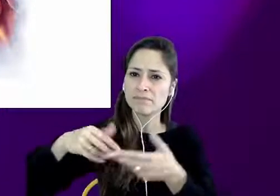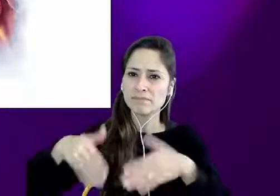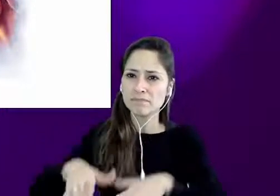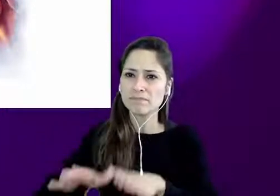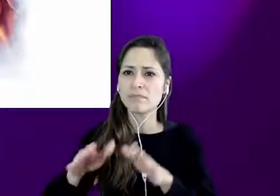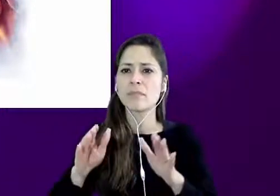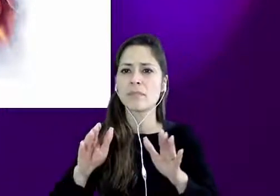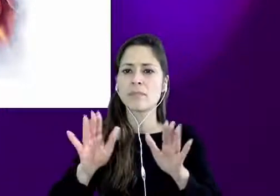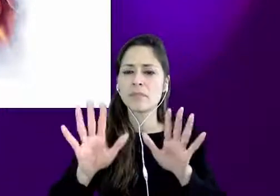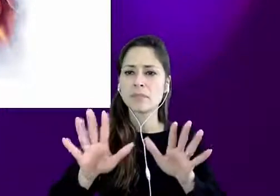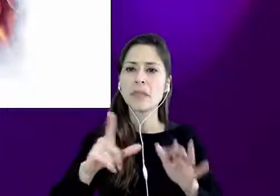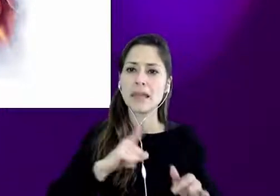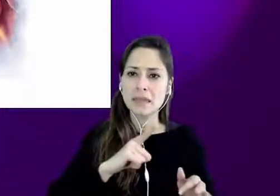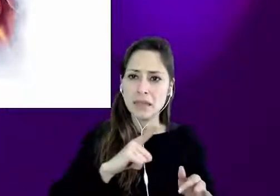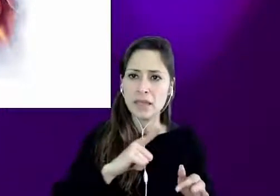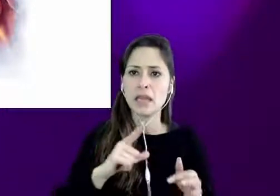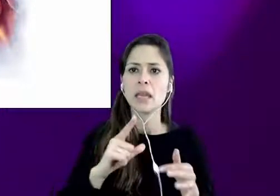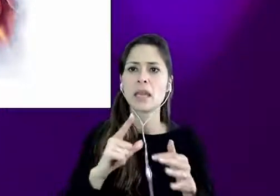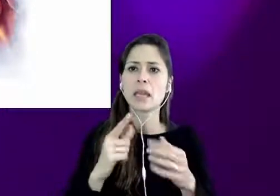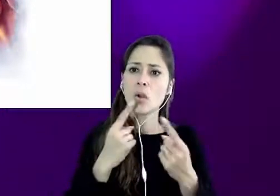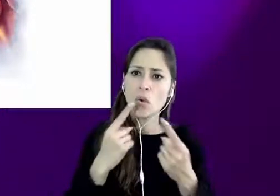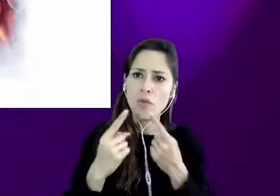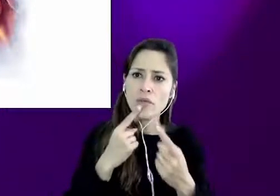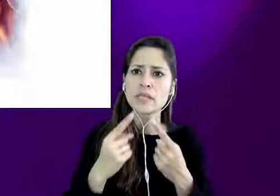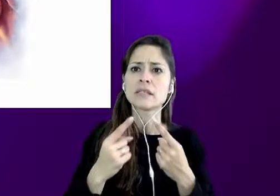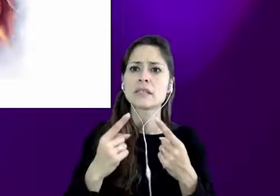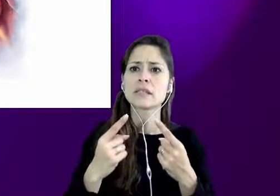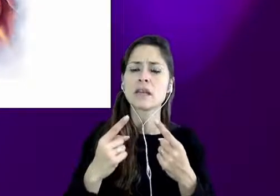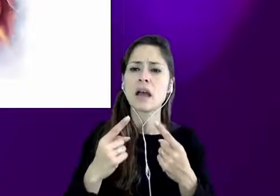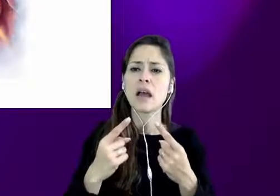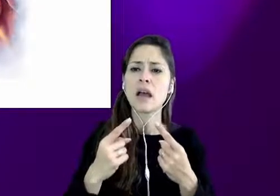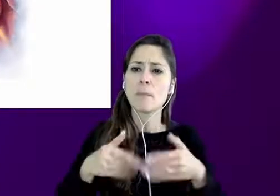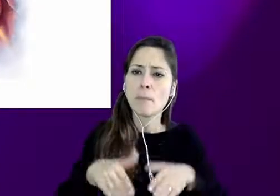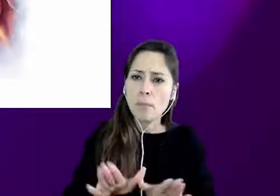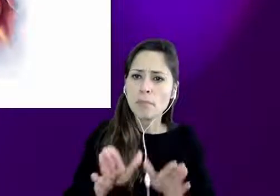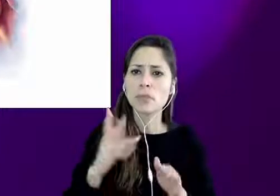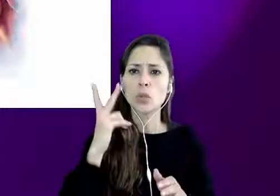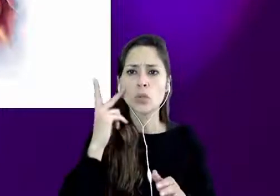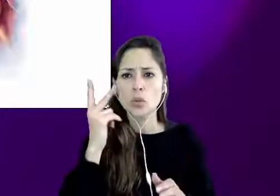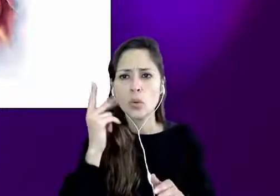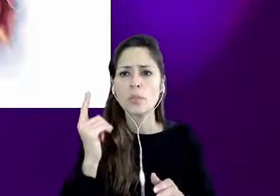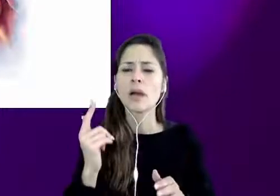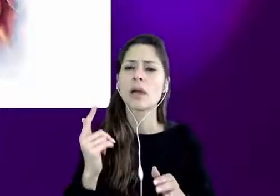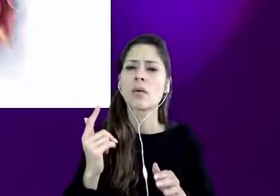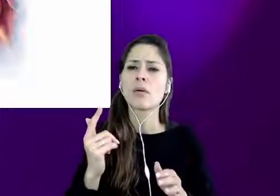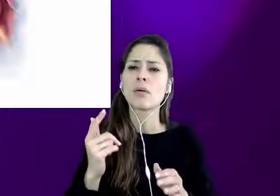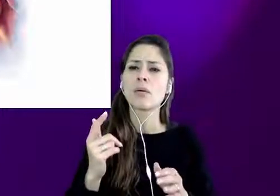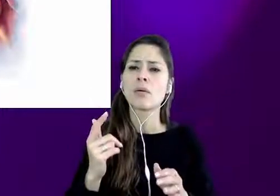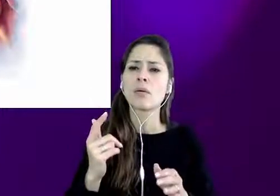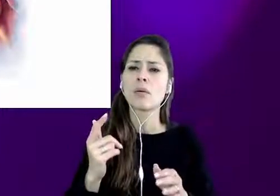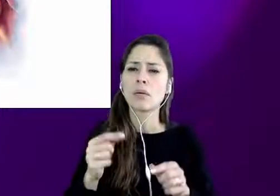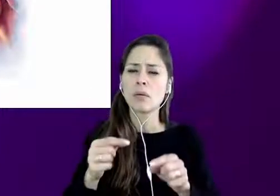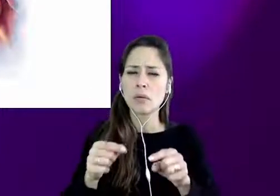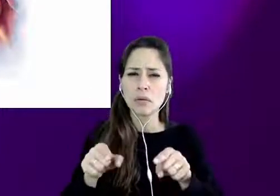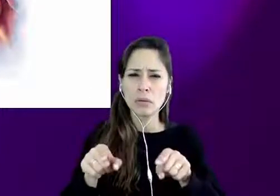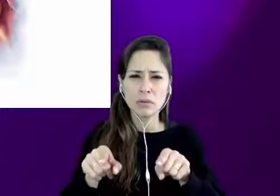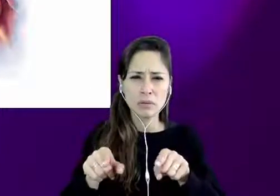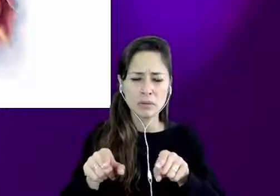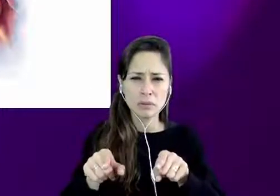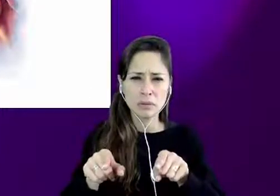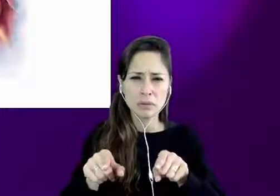há espaço de conversarmos sobre indução do parto, precedidas por preparo cervical, que seja por prostaglandina, que